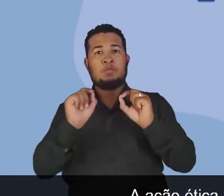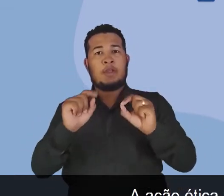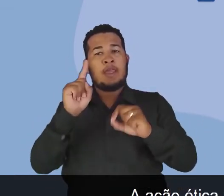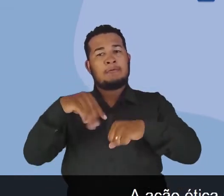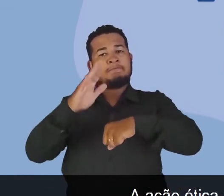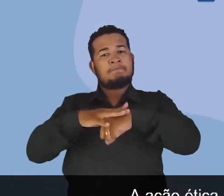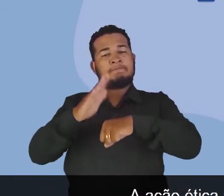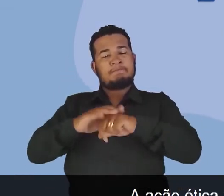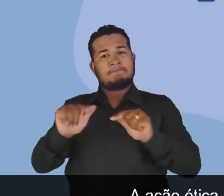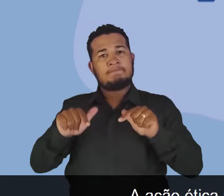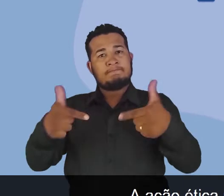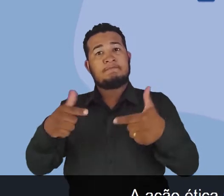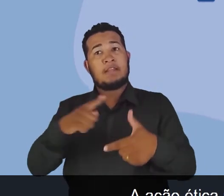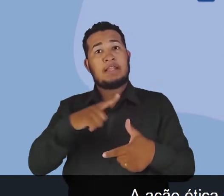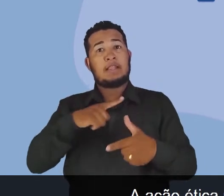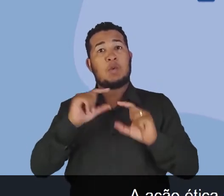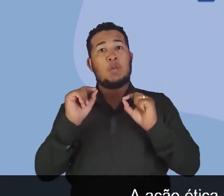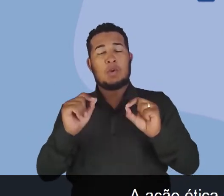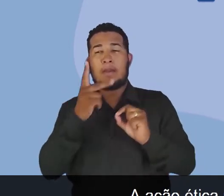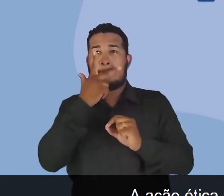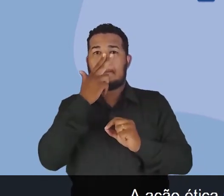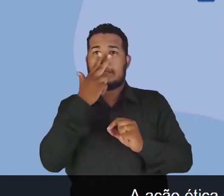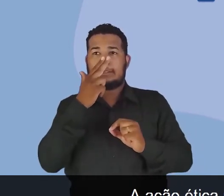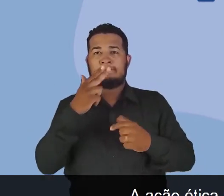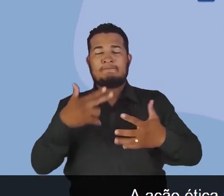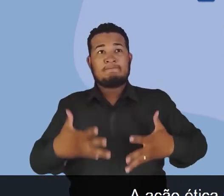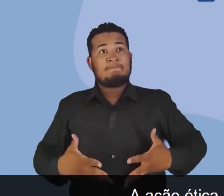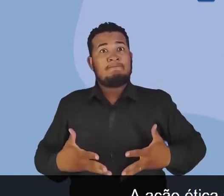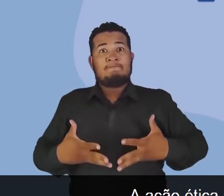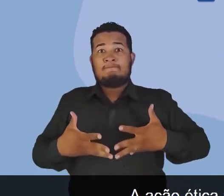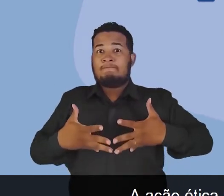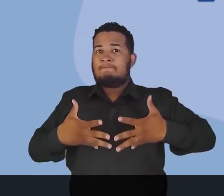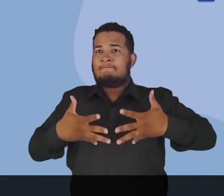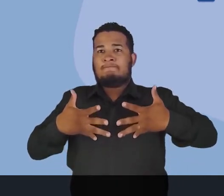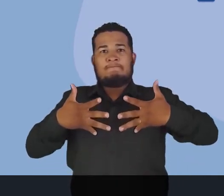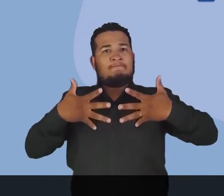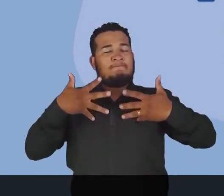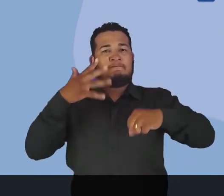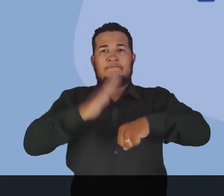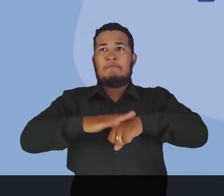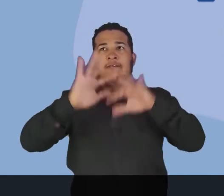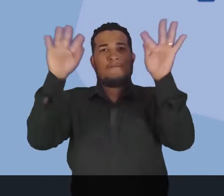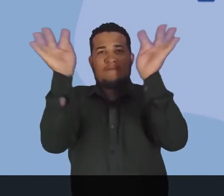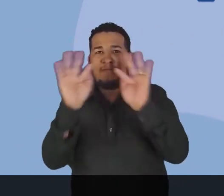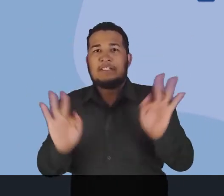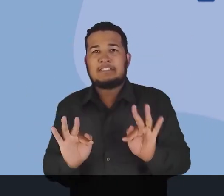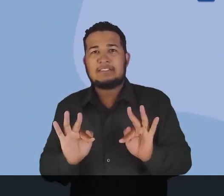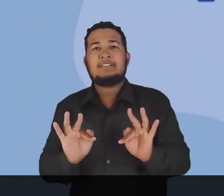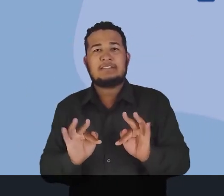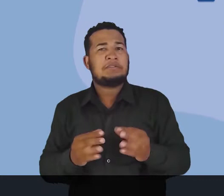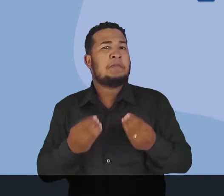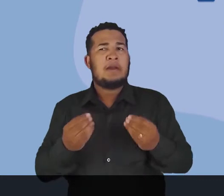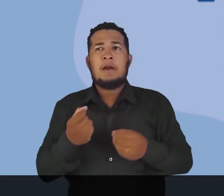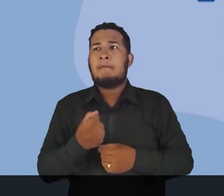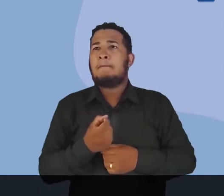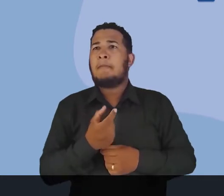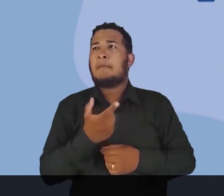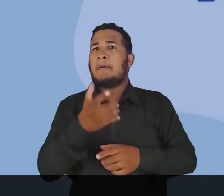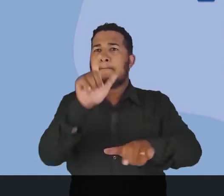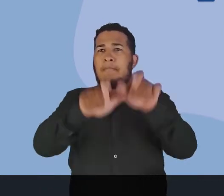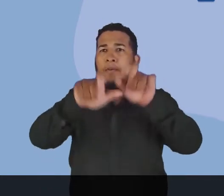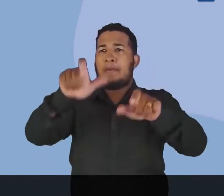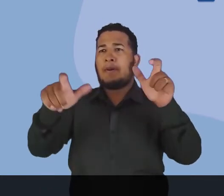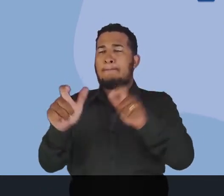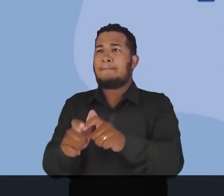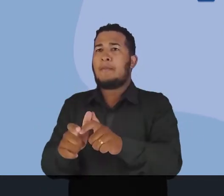que resulta na maior felicidade possível para a maior quantidade de